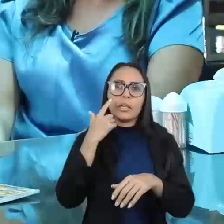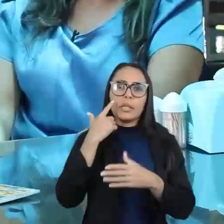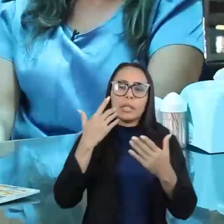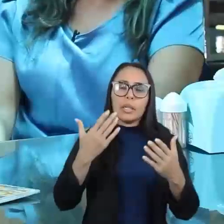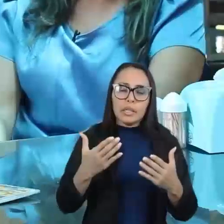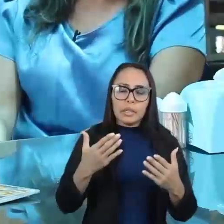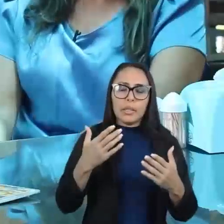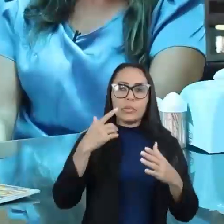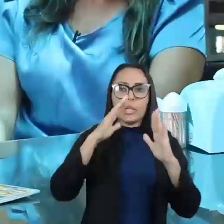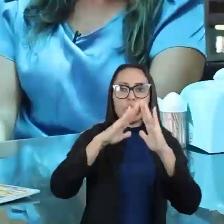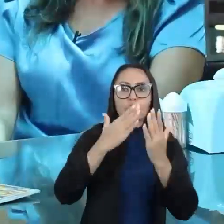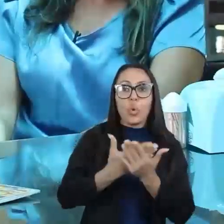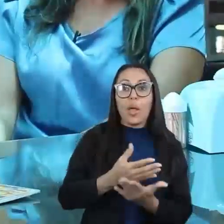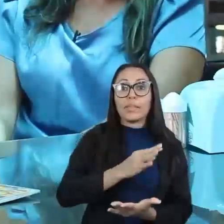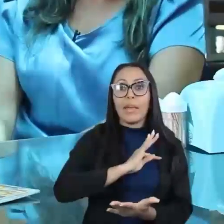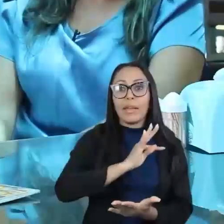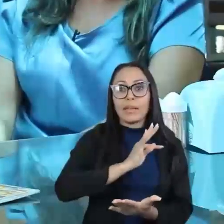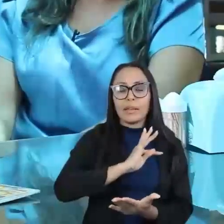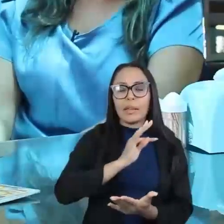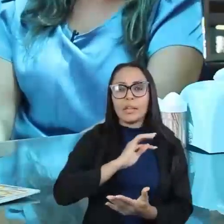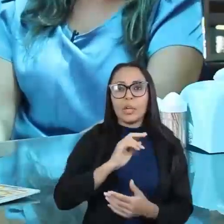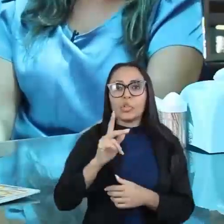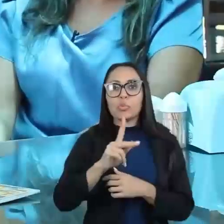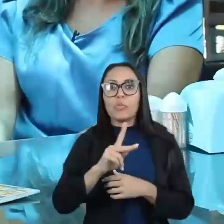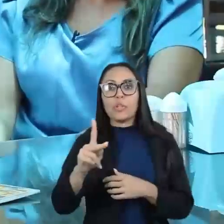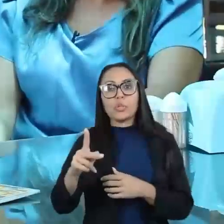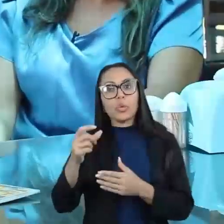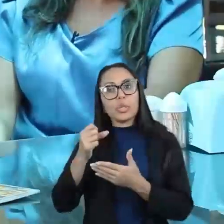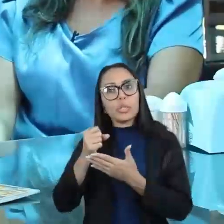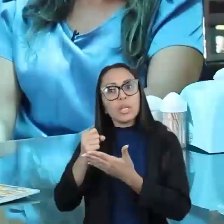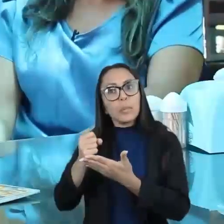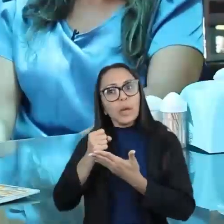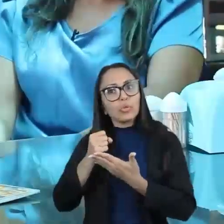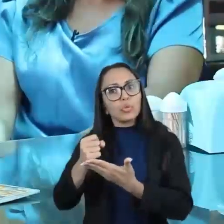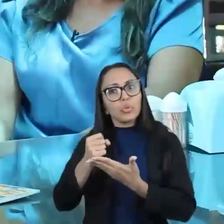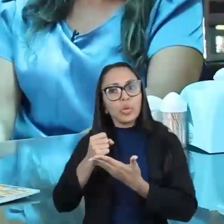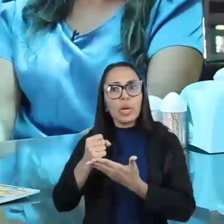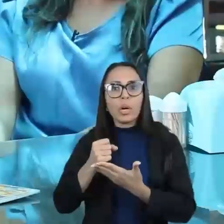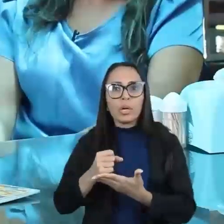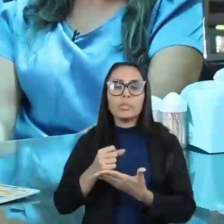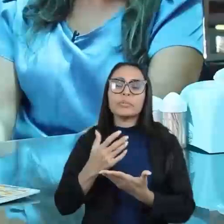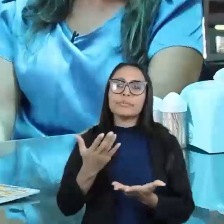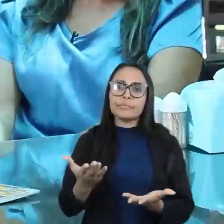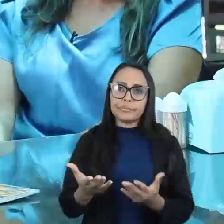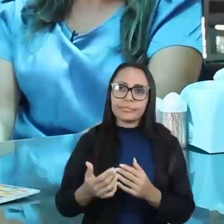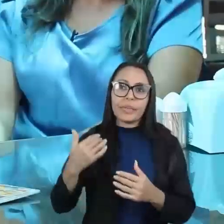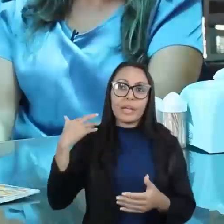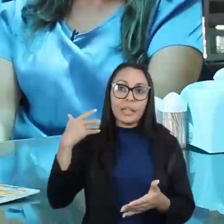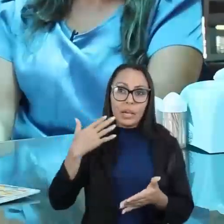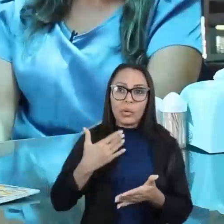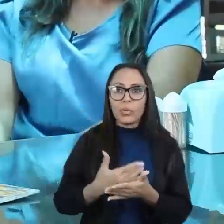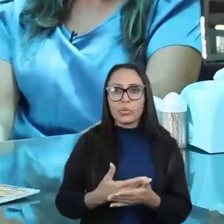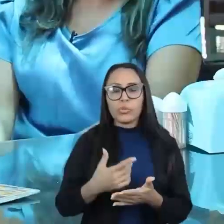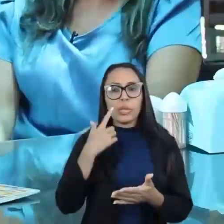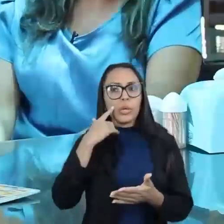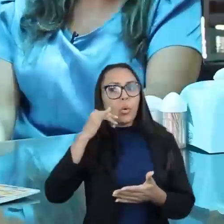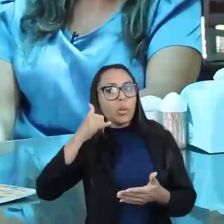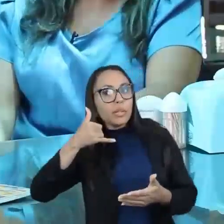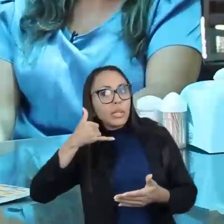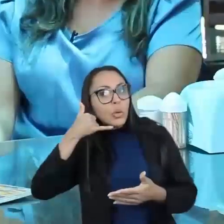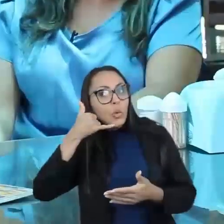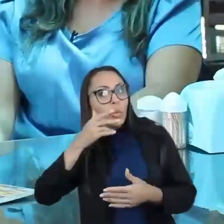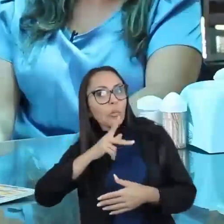técnicas. Os professores sempre estão para ajudar. Ainda hoje eu tenho contato com meus professores. Quando às vezes eu tenho dúvida para um